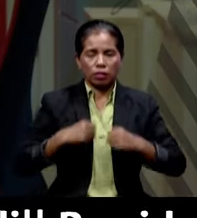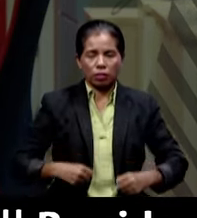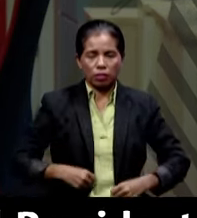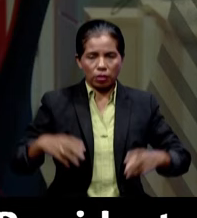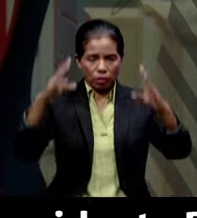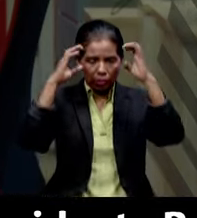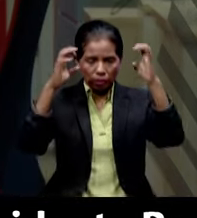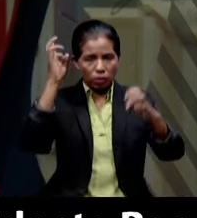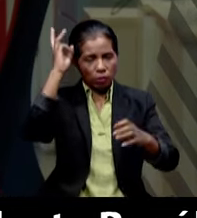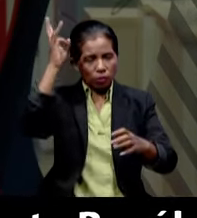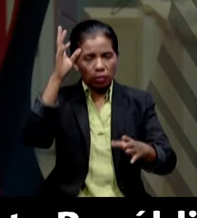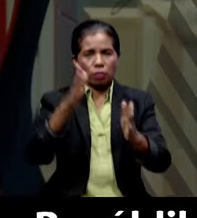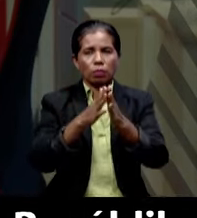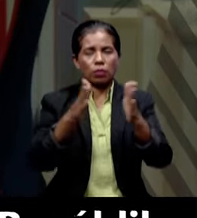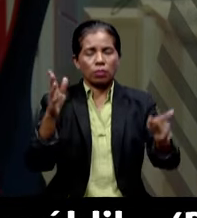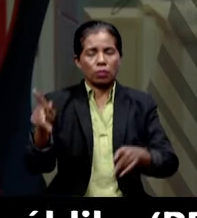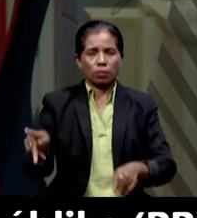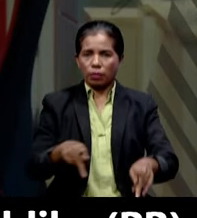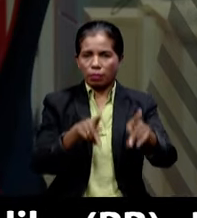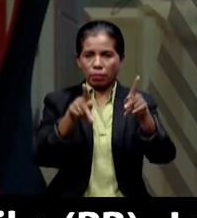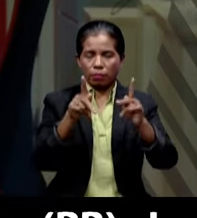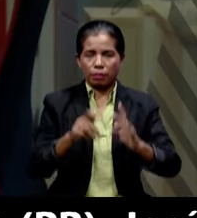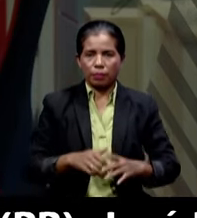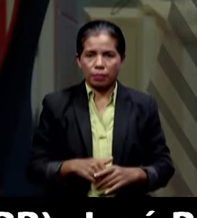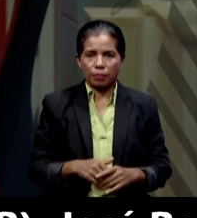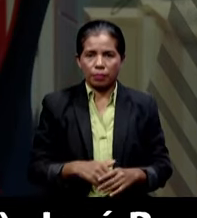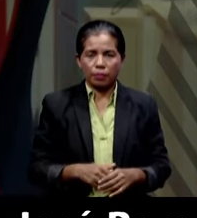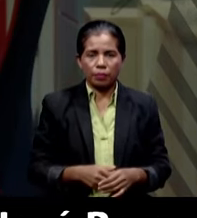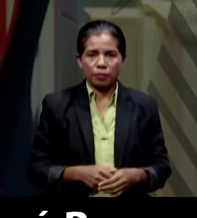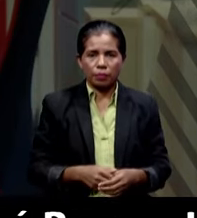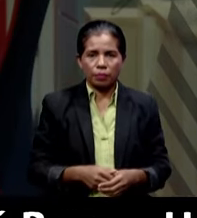sai preocupação boa para o público.